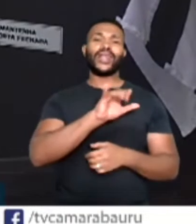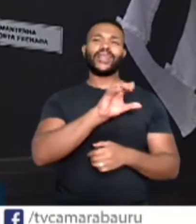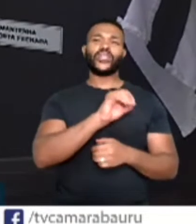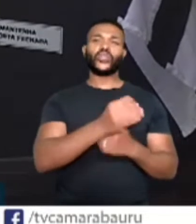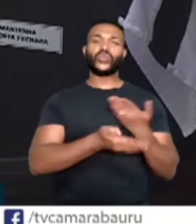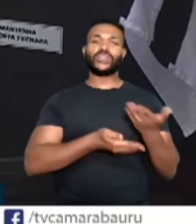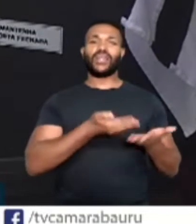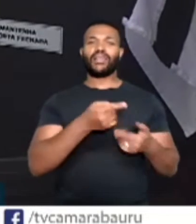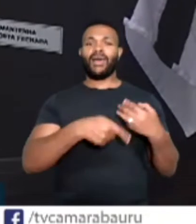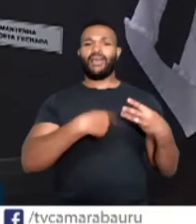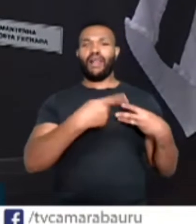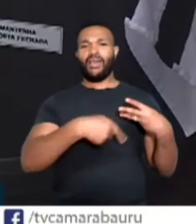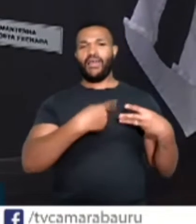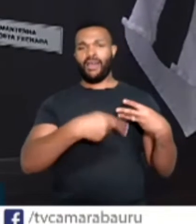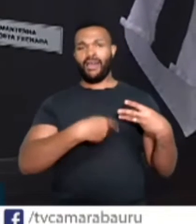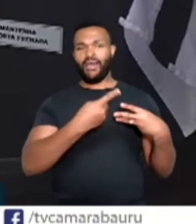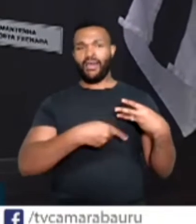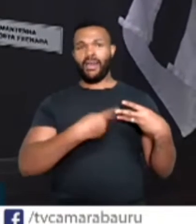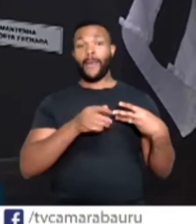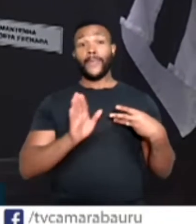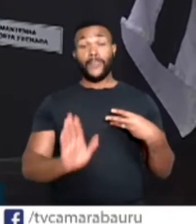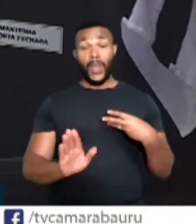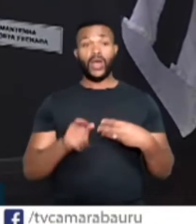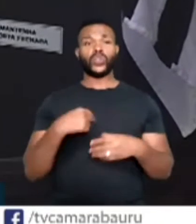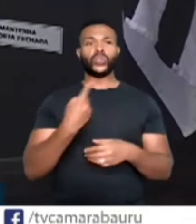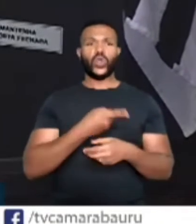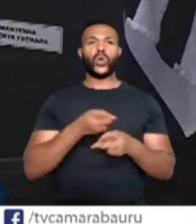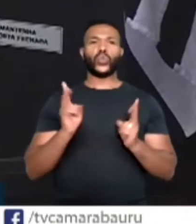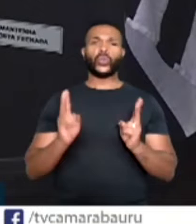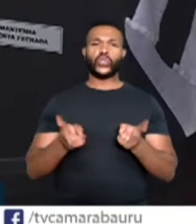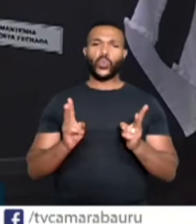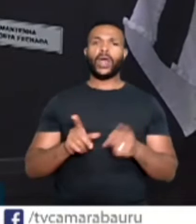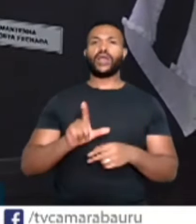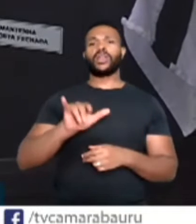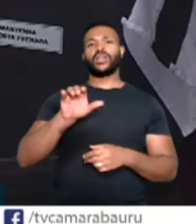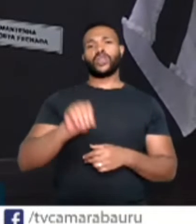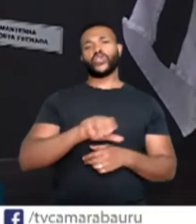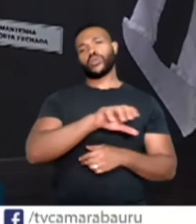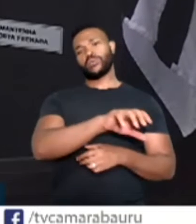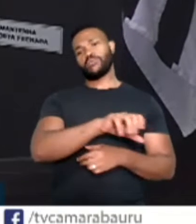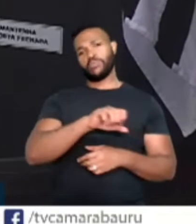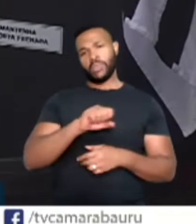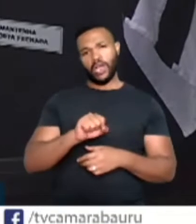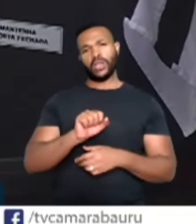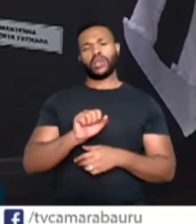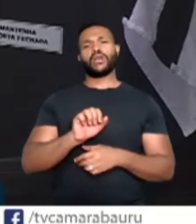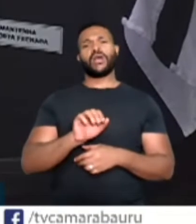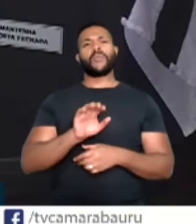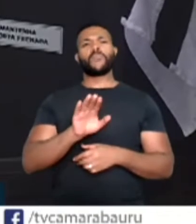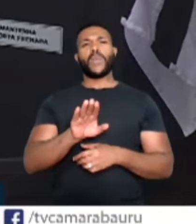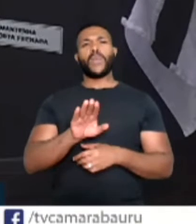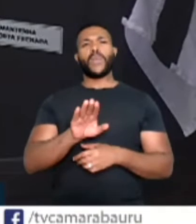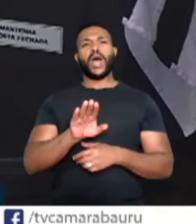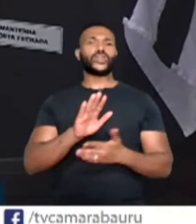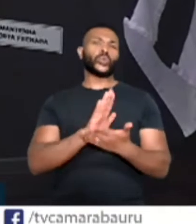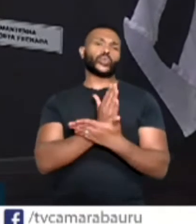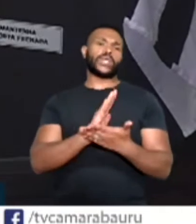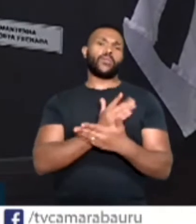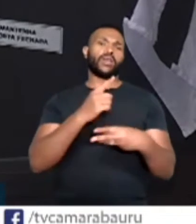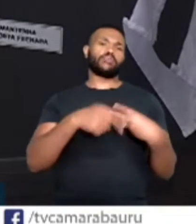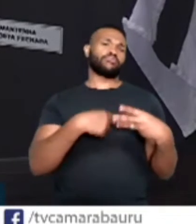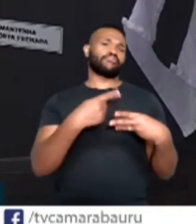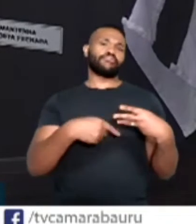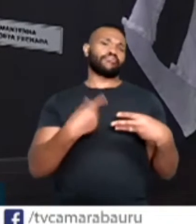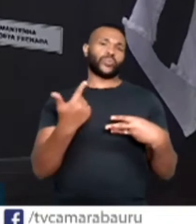nós continuamos pegando lixo sem a separação devida. Nós